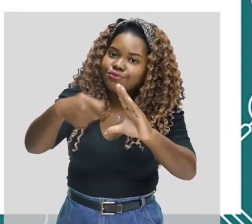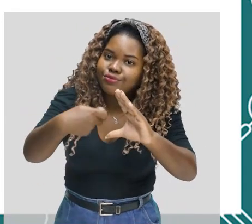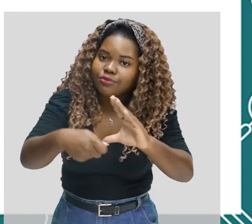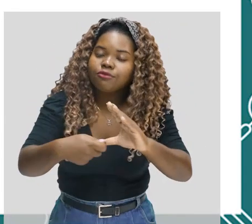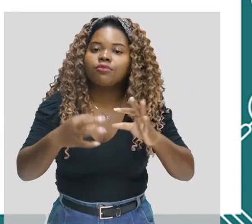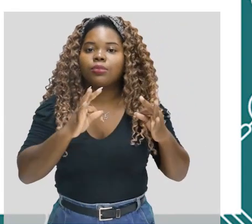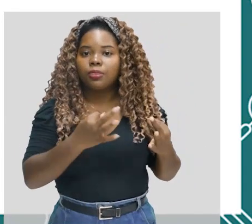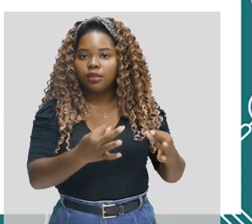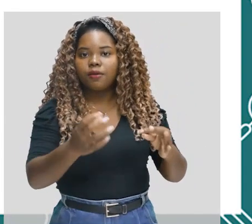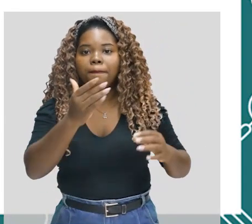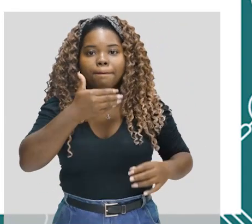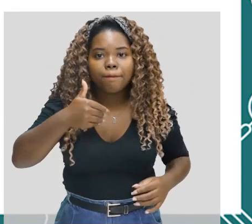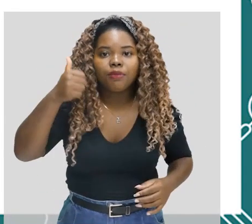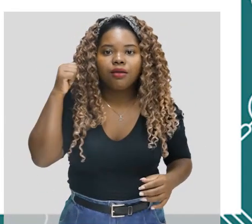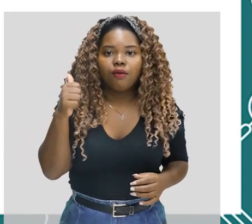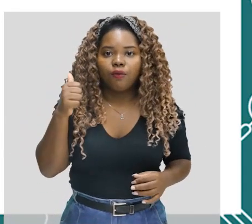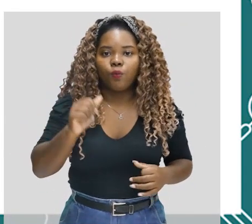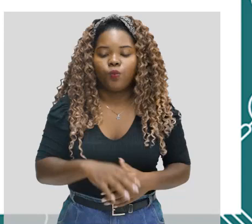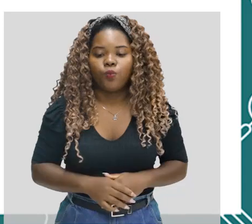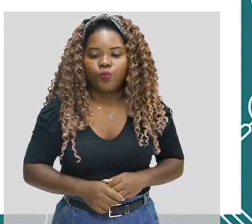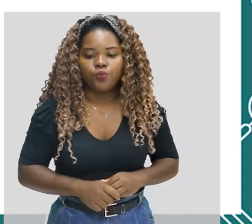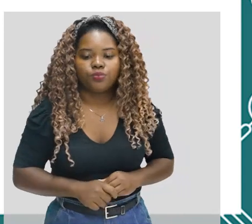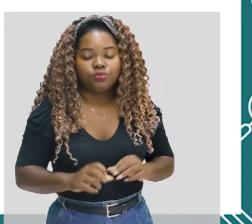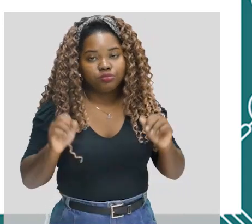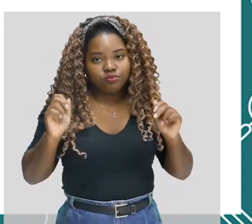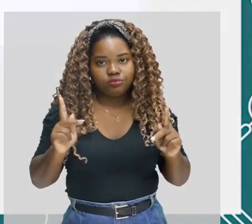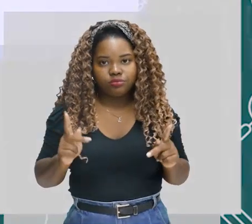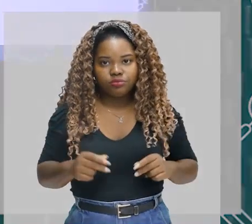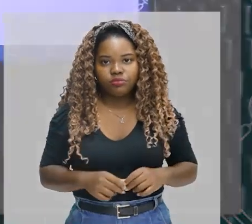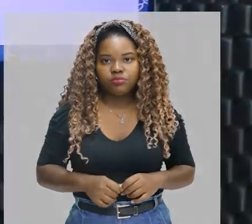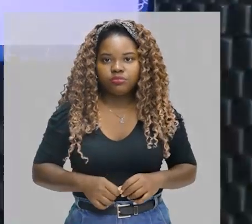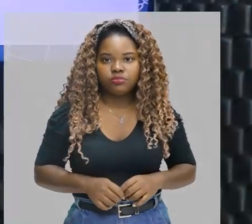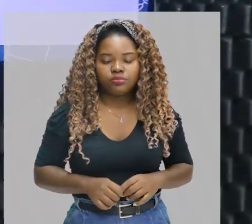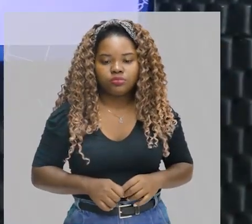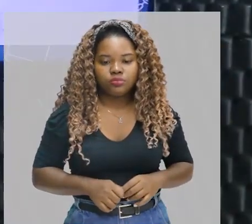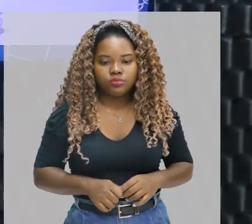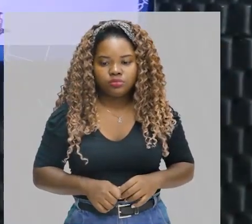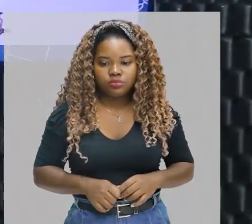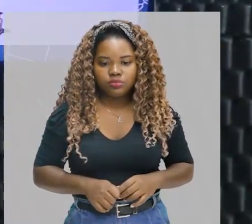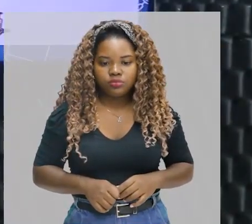mais ranhuras ainda do que o CD, tá certo?